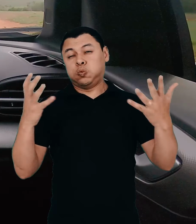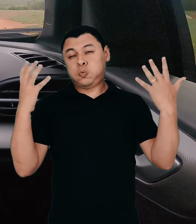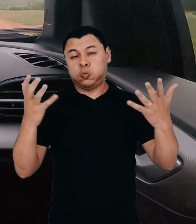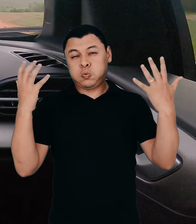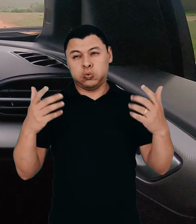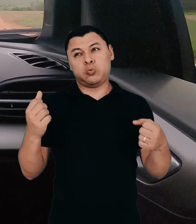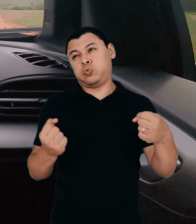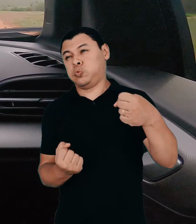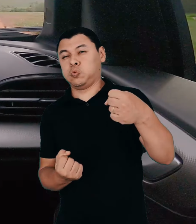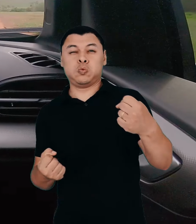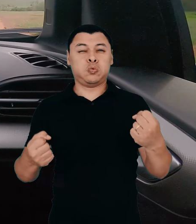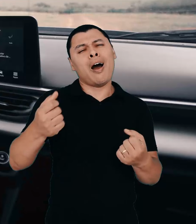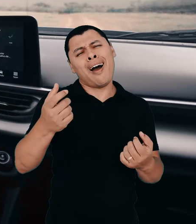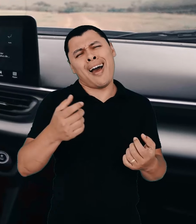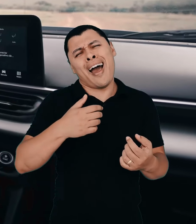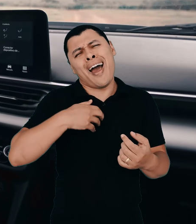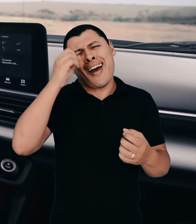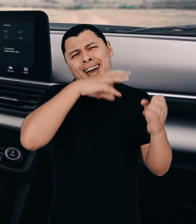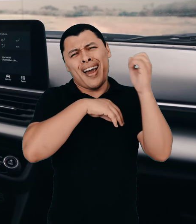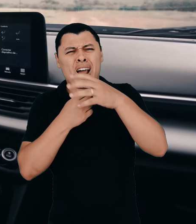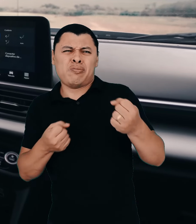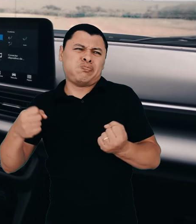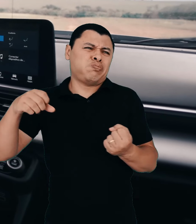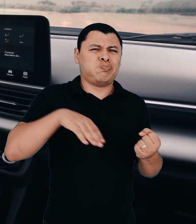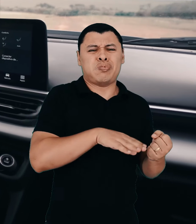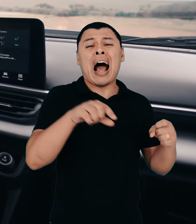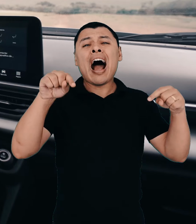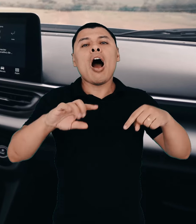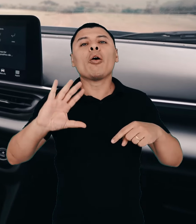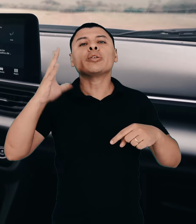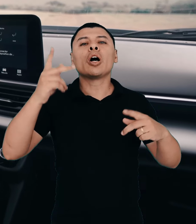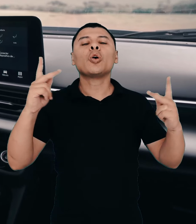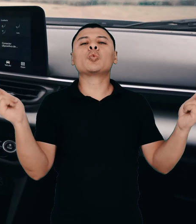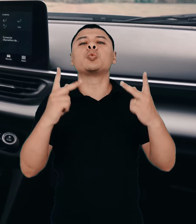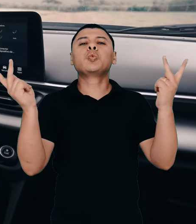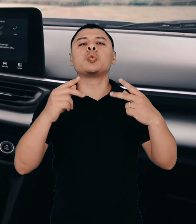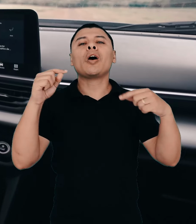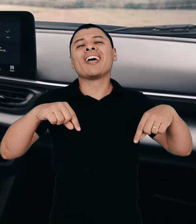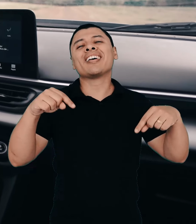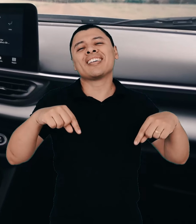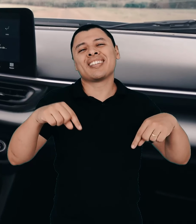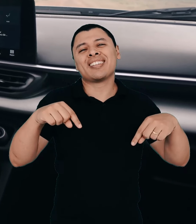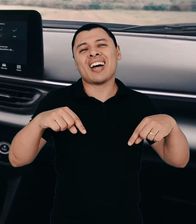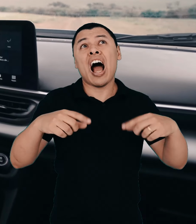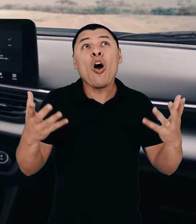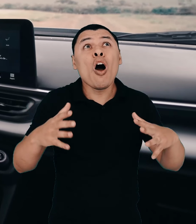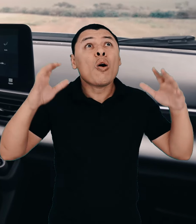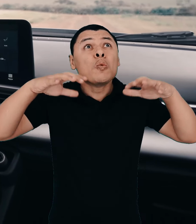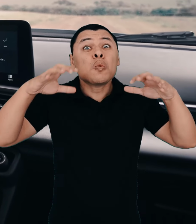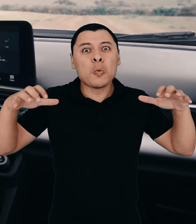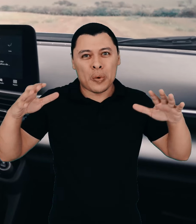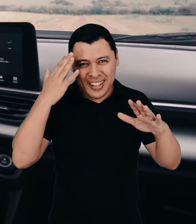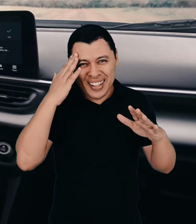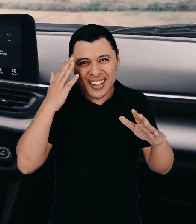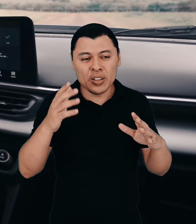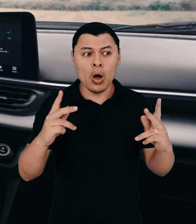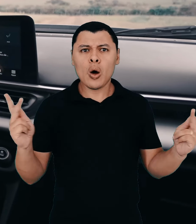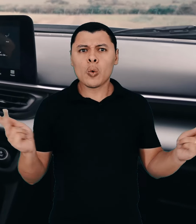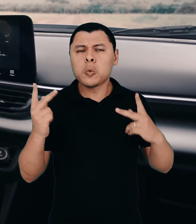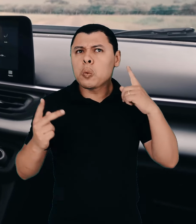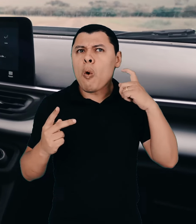pro espaço. A gente sabe que está numa situação de muito vento aqui, porque estava chovendo, chove e para, então vou deixar sob júdice essa questão aí de